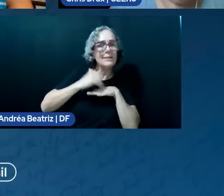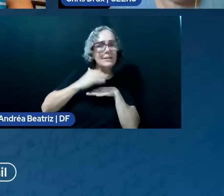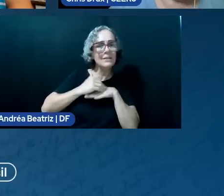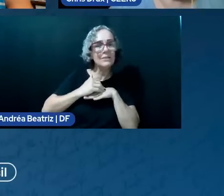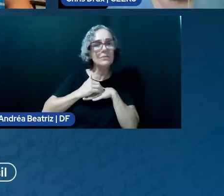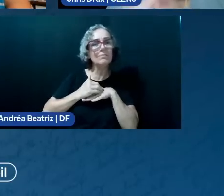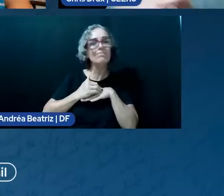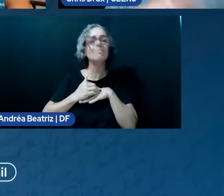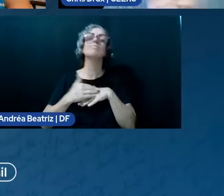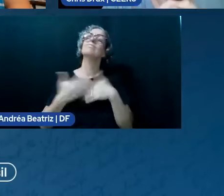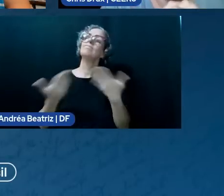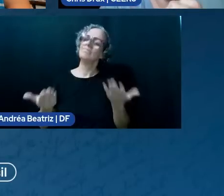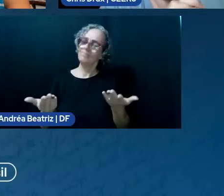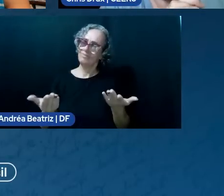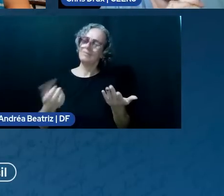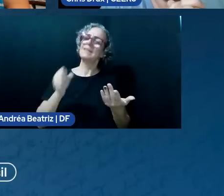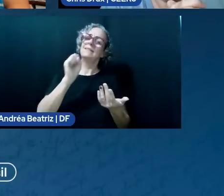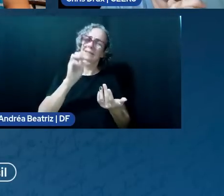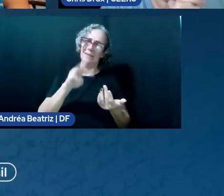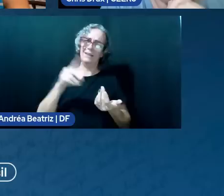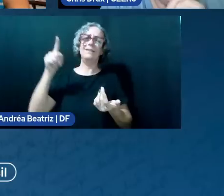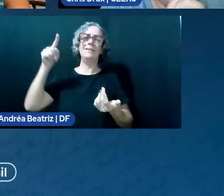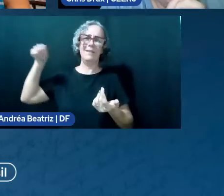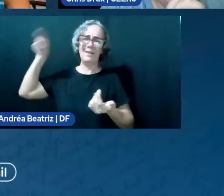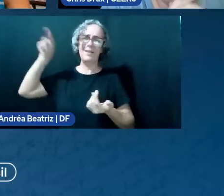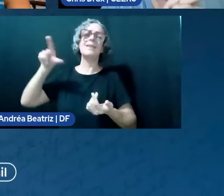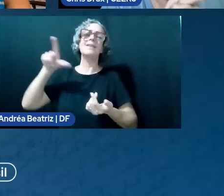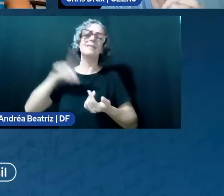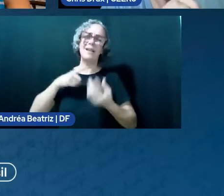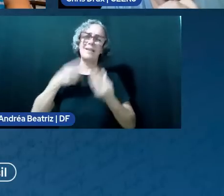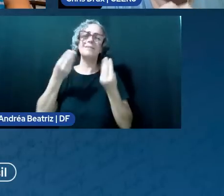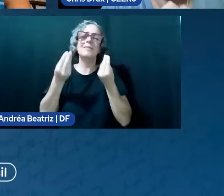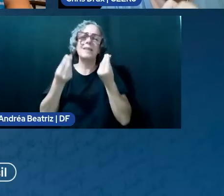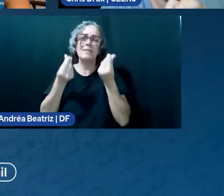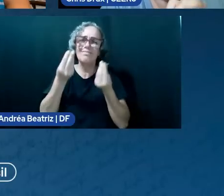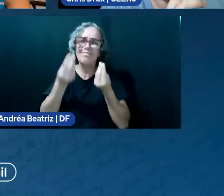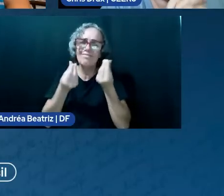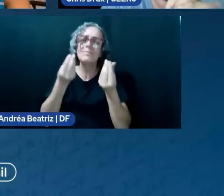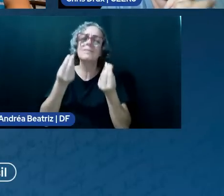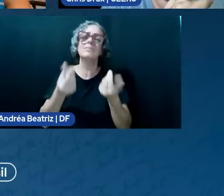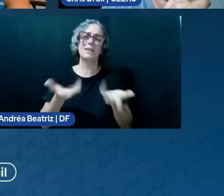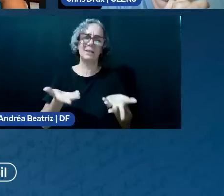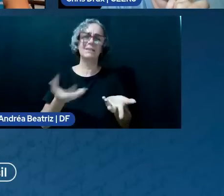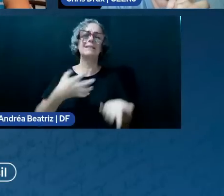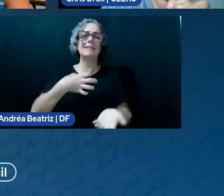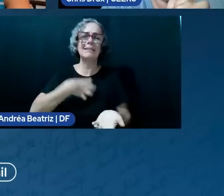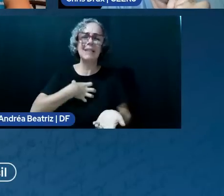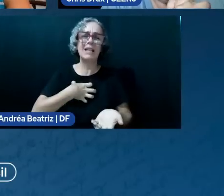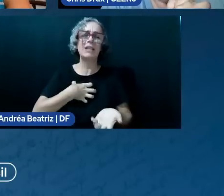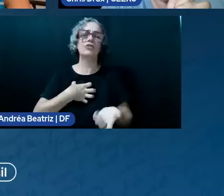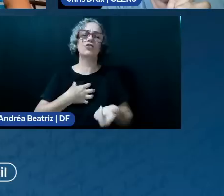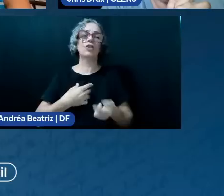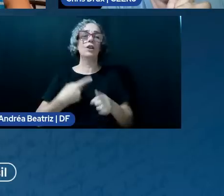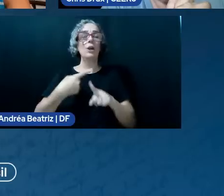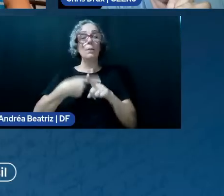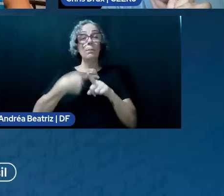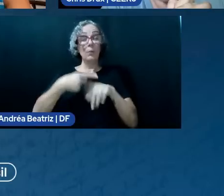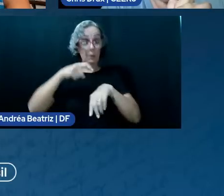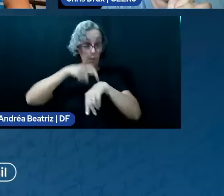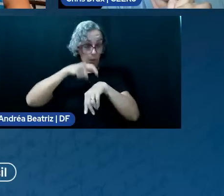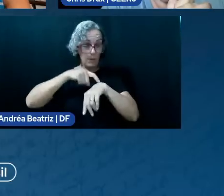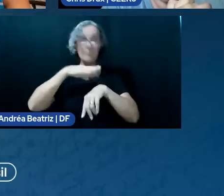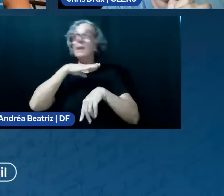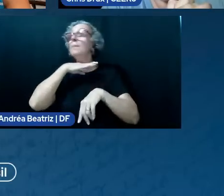sim, muito sensíveis, né? Que, na verdade, a despedida pela morte da